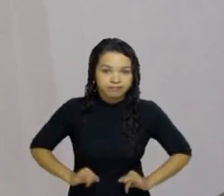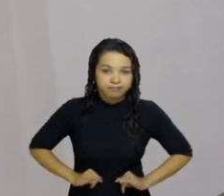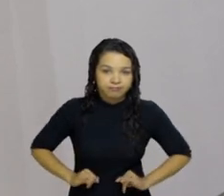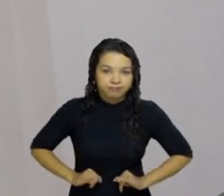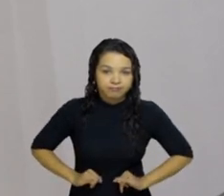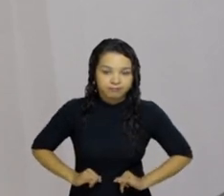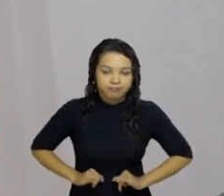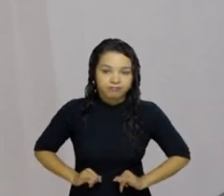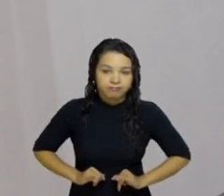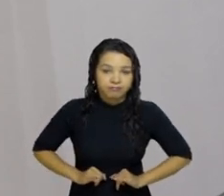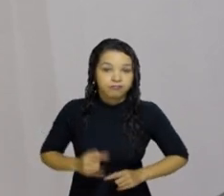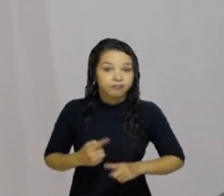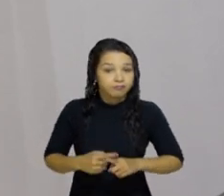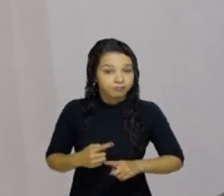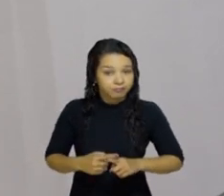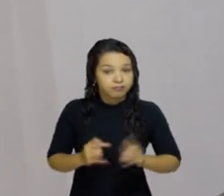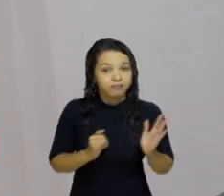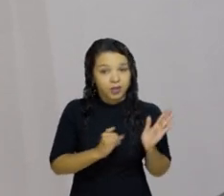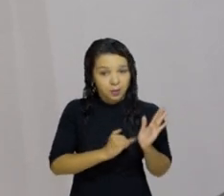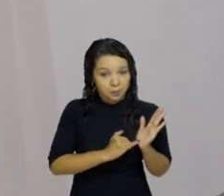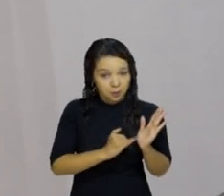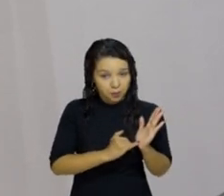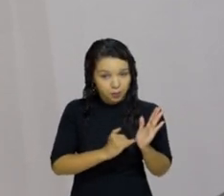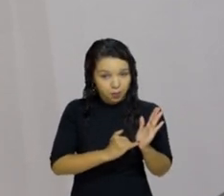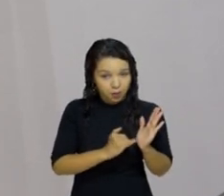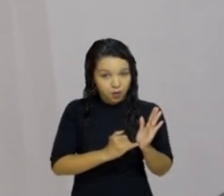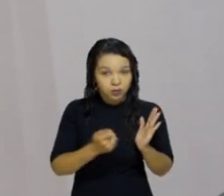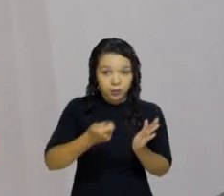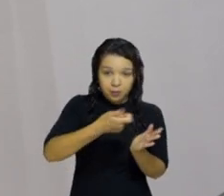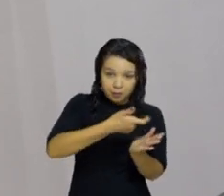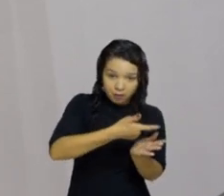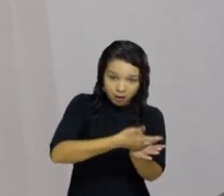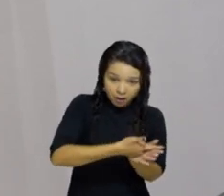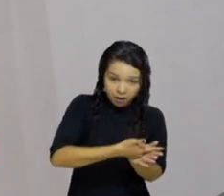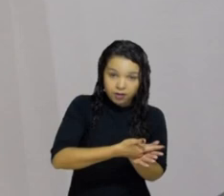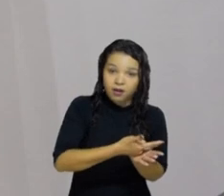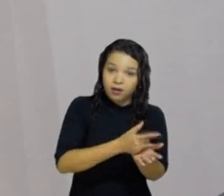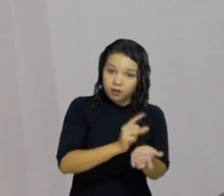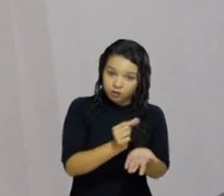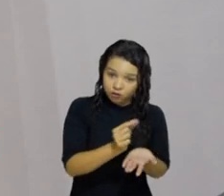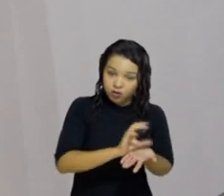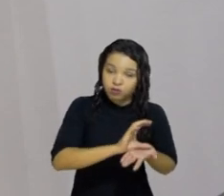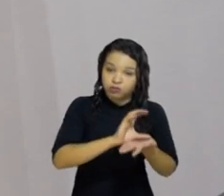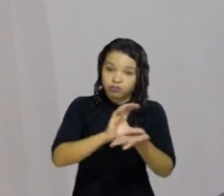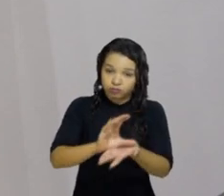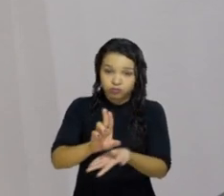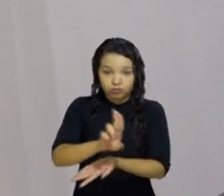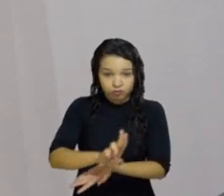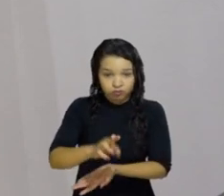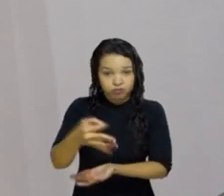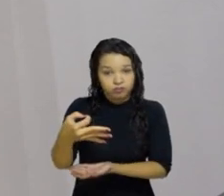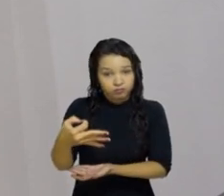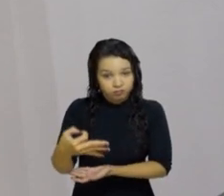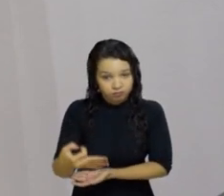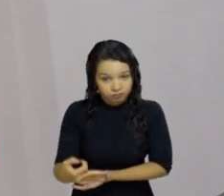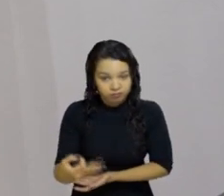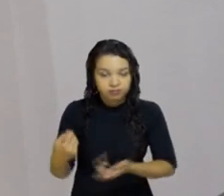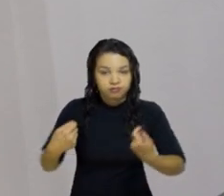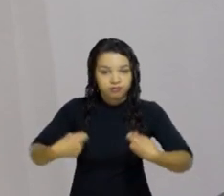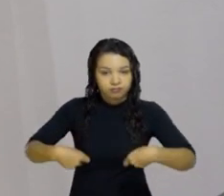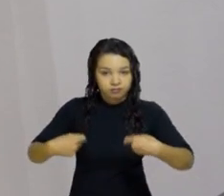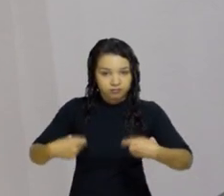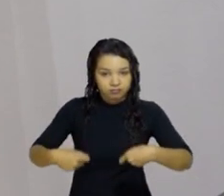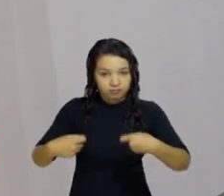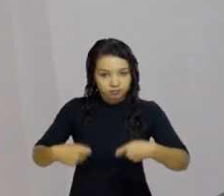cujos impostos também deveriam ser mais bem aplicados, neste caso, com a prevenção dos pontos